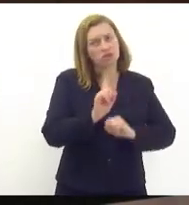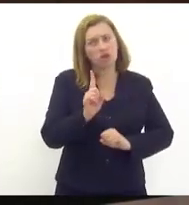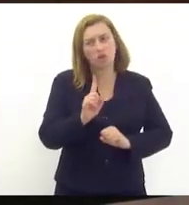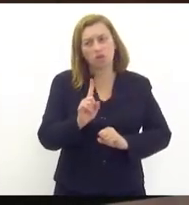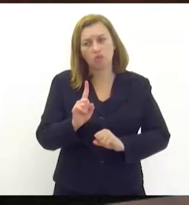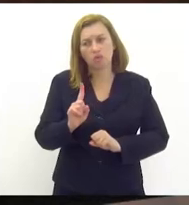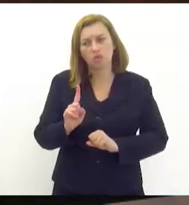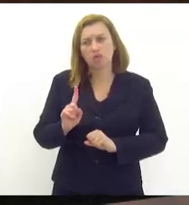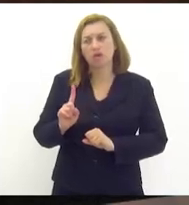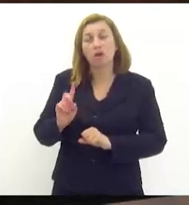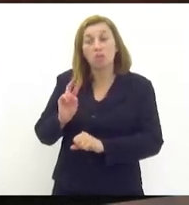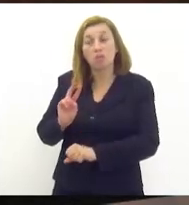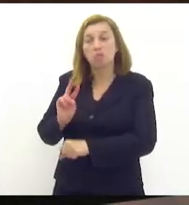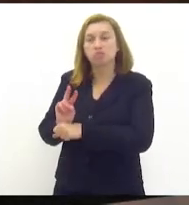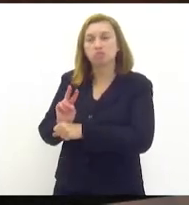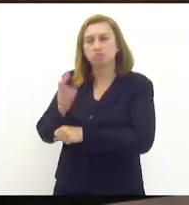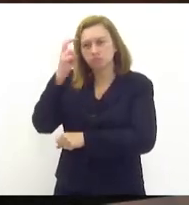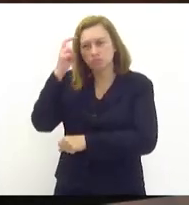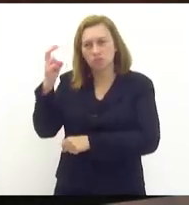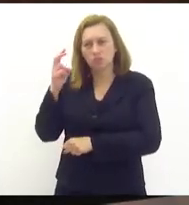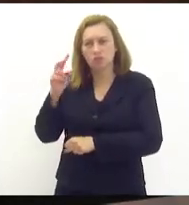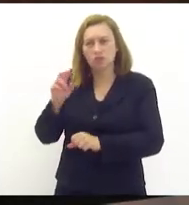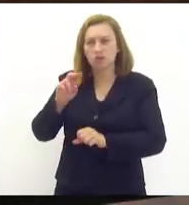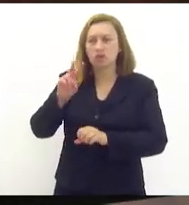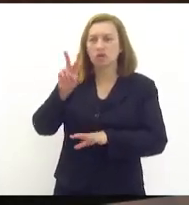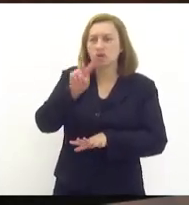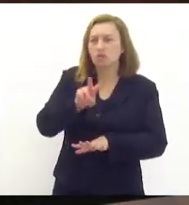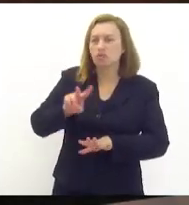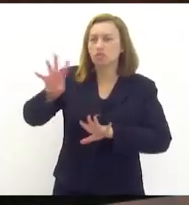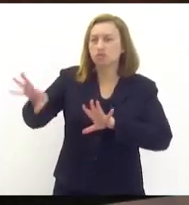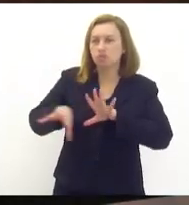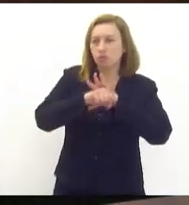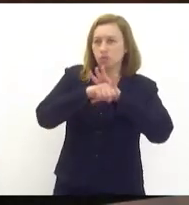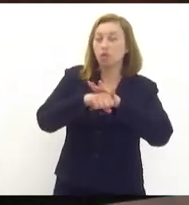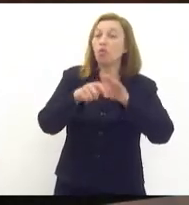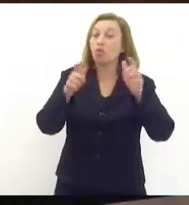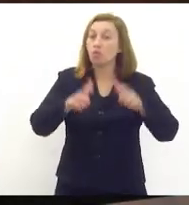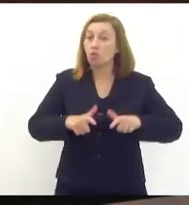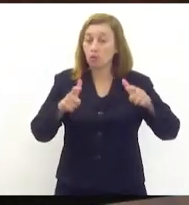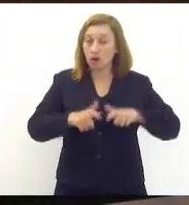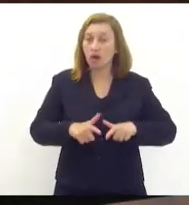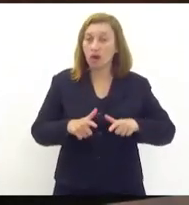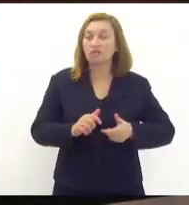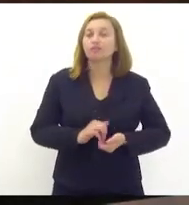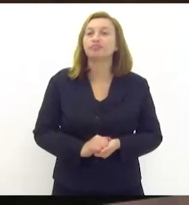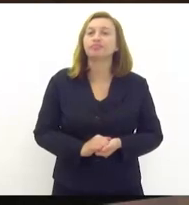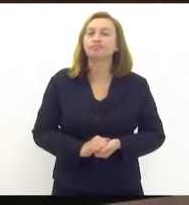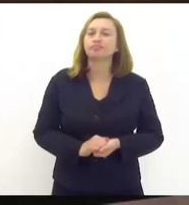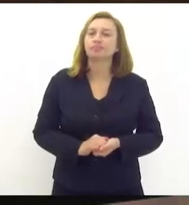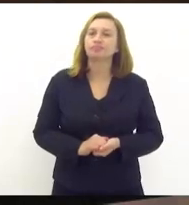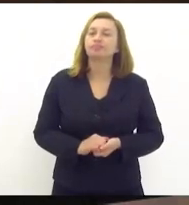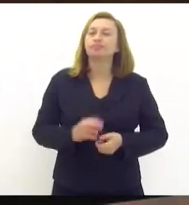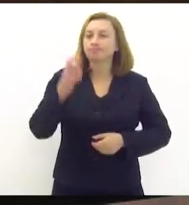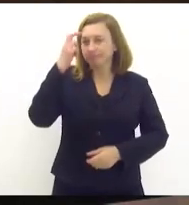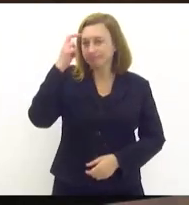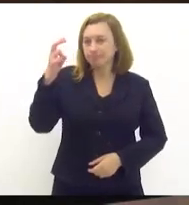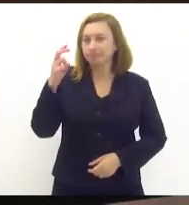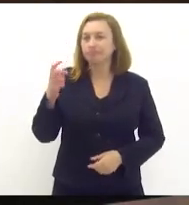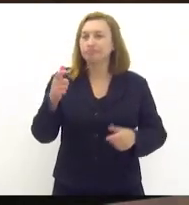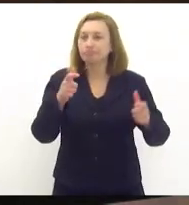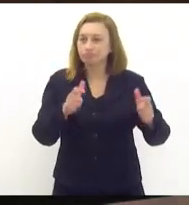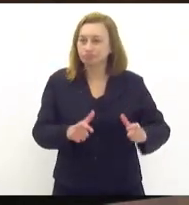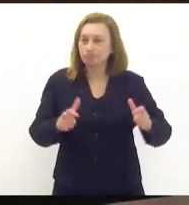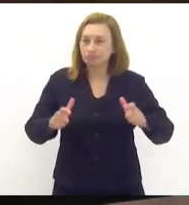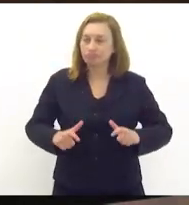quando a gente fala de garantia produção audiovisual a gente local a gente tá falando de garantir que as culturas regionais